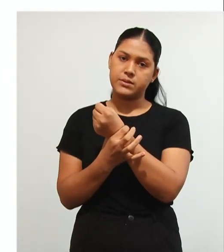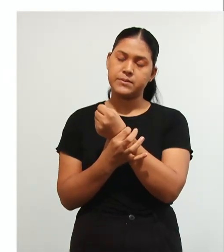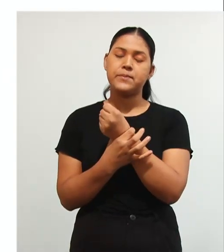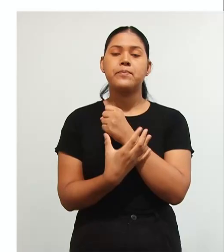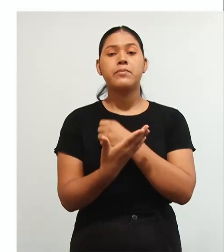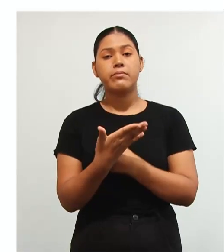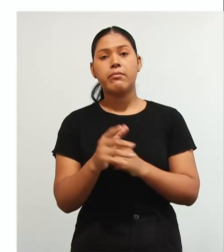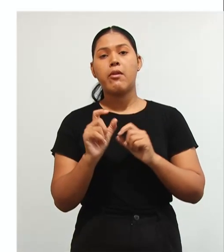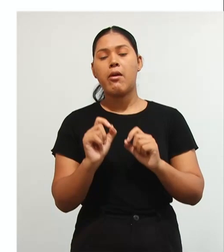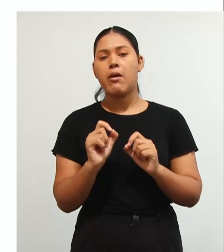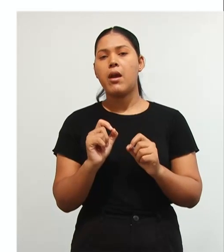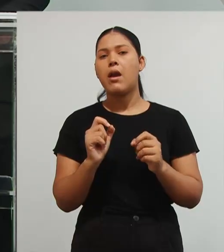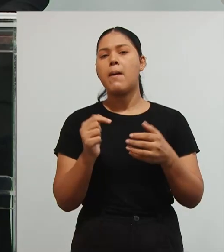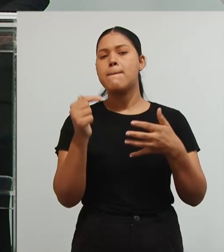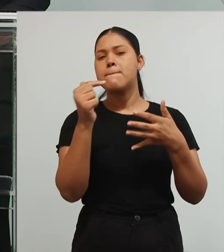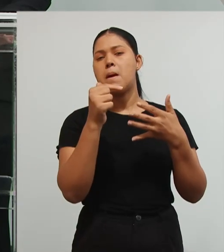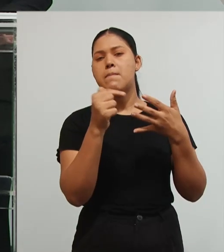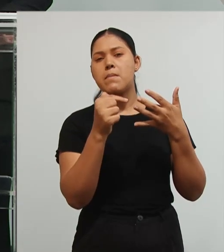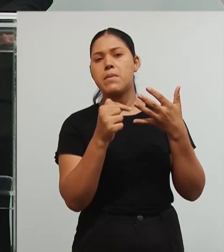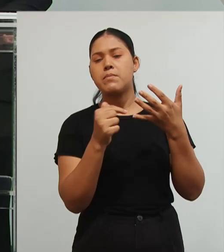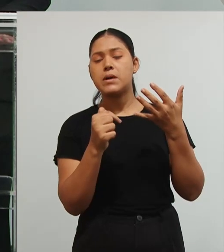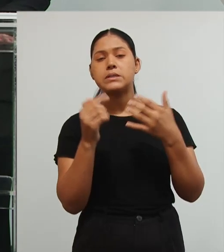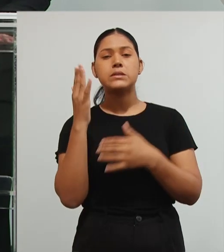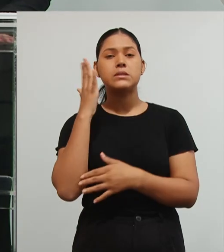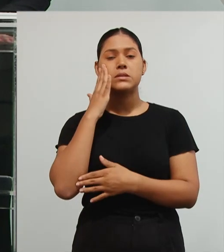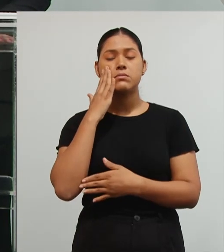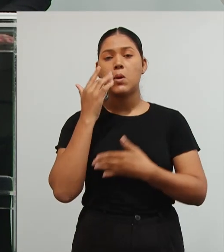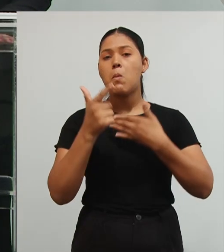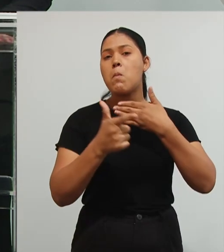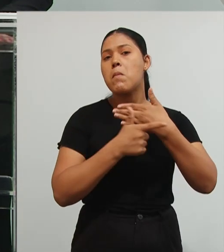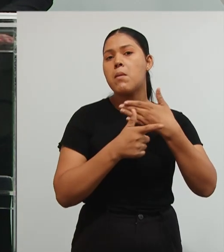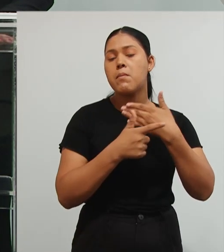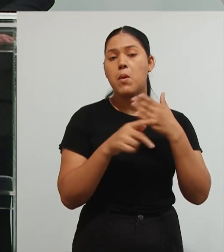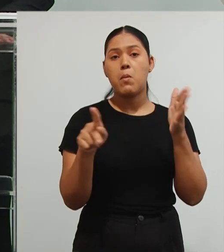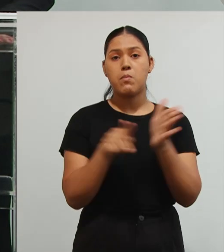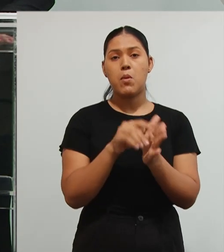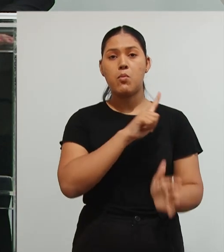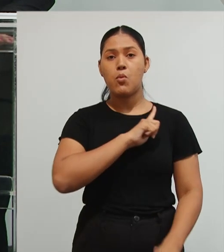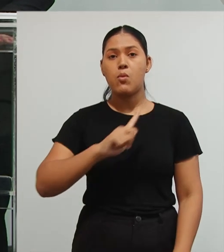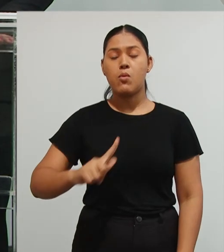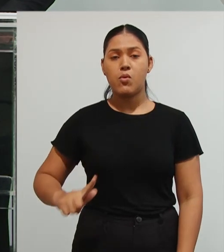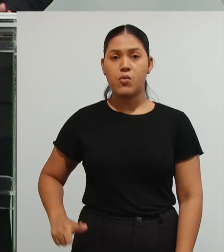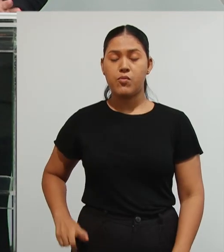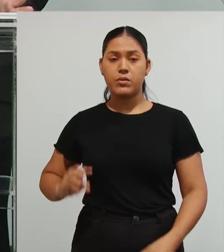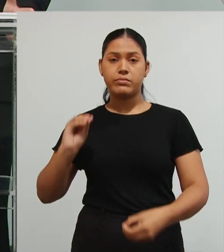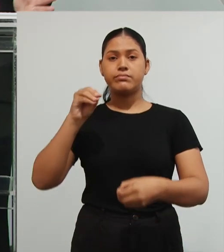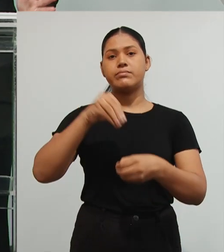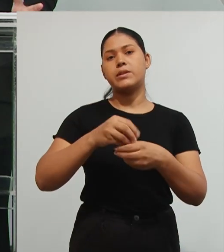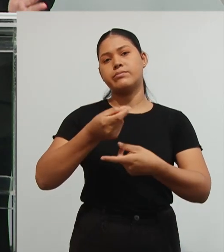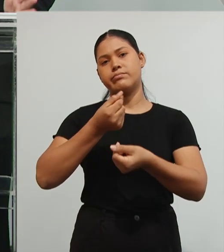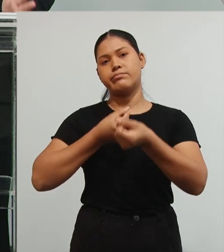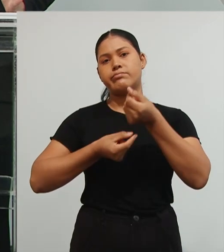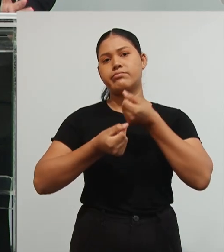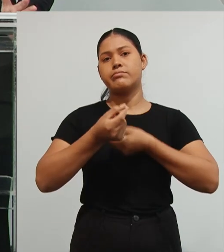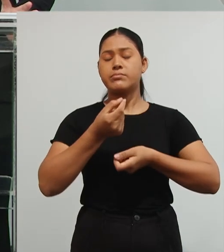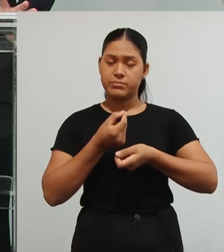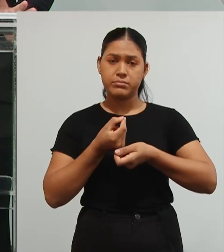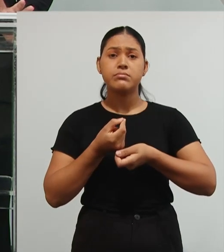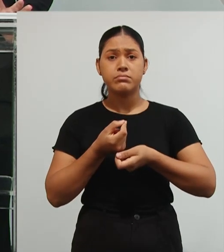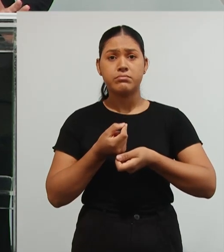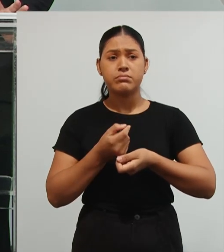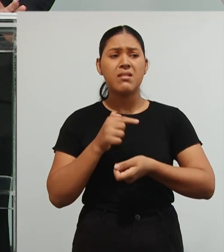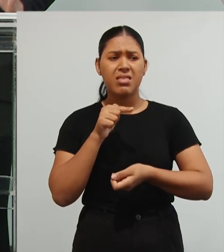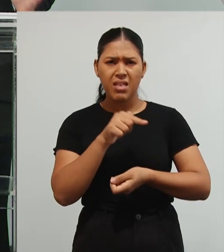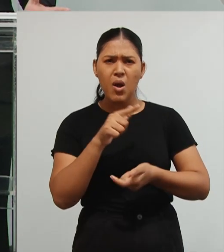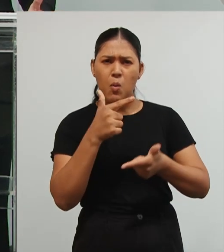que debatem muito assim, o papel do Estado na economia e como melhorar a qualidade desses serviços. Esses serviços só existem porque existem problemas